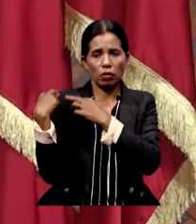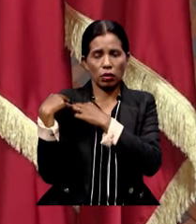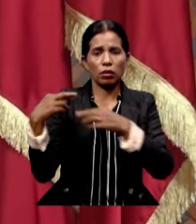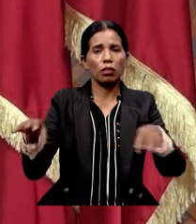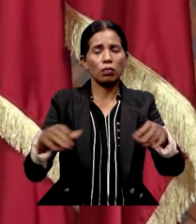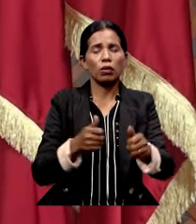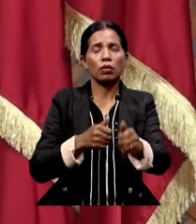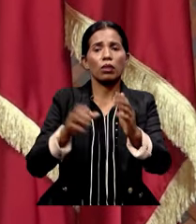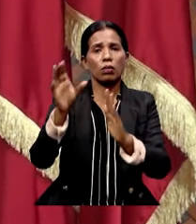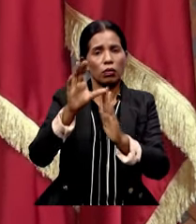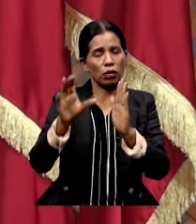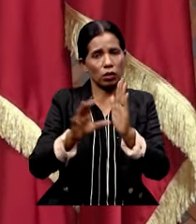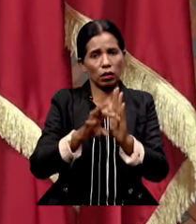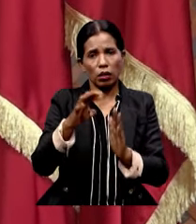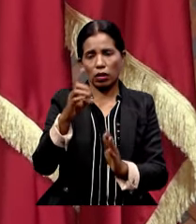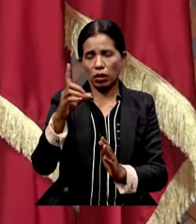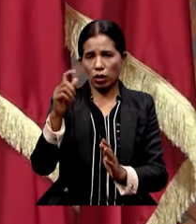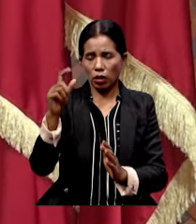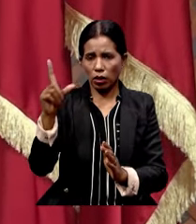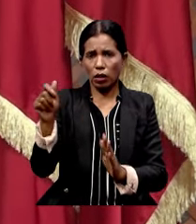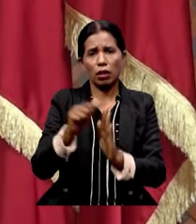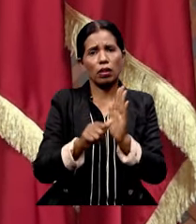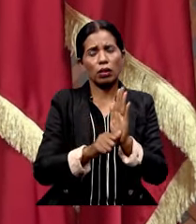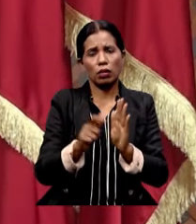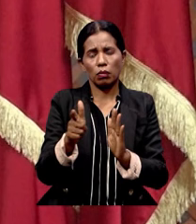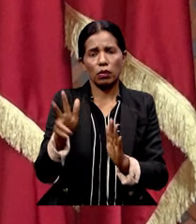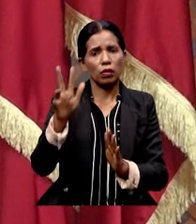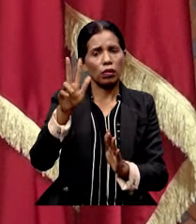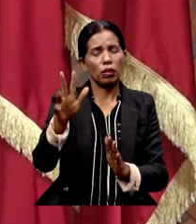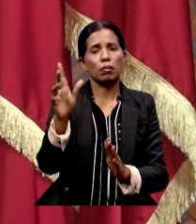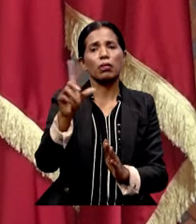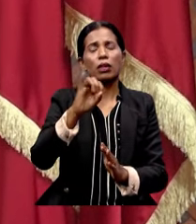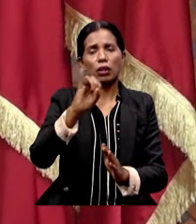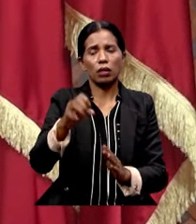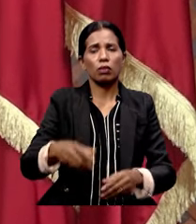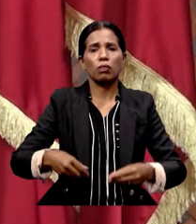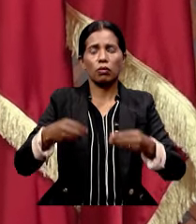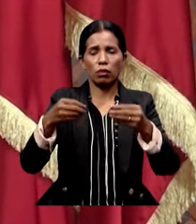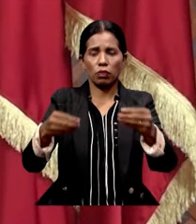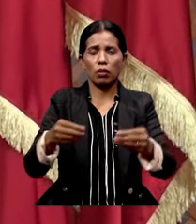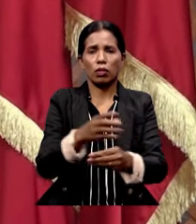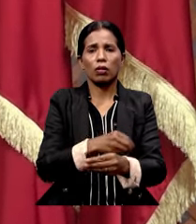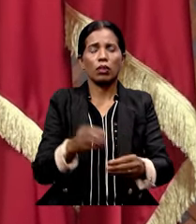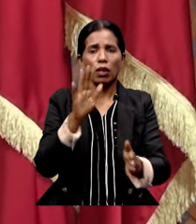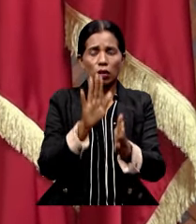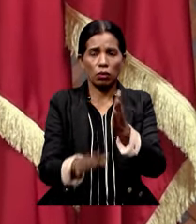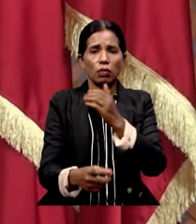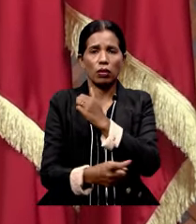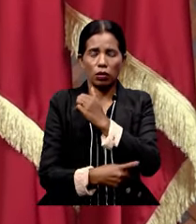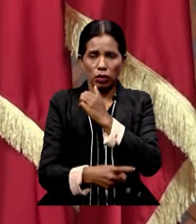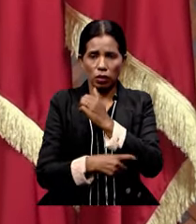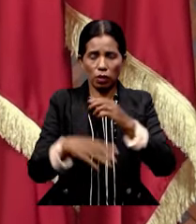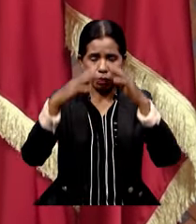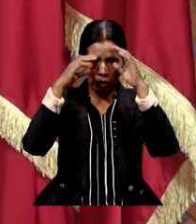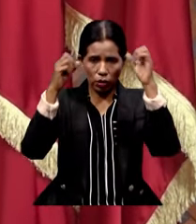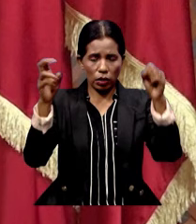Constituição na RTL, artigo Walonulu Recin Lima, alínea I, Nebe Hateteng, foi indulto no comuta pena, Presidente da República, Ronaldet